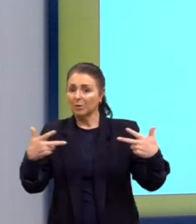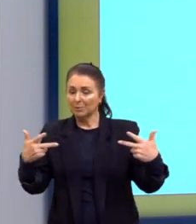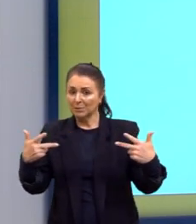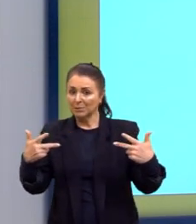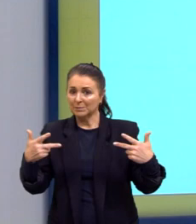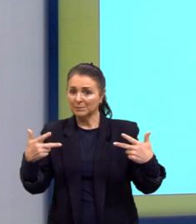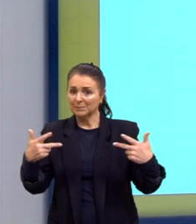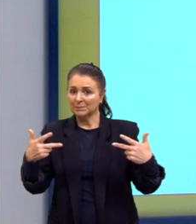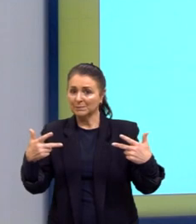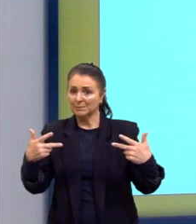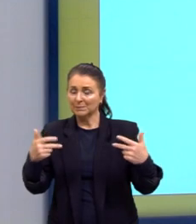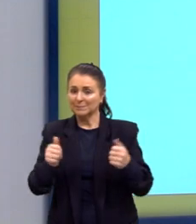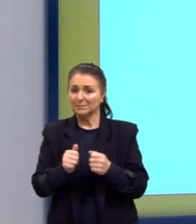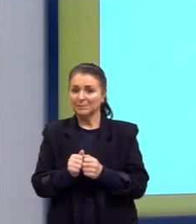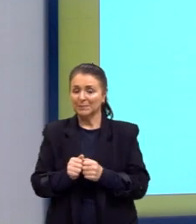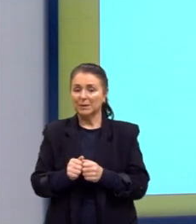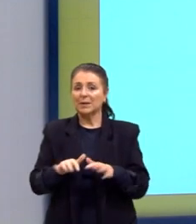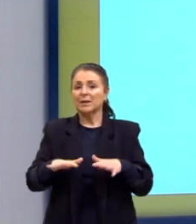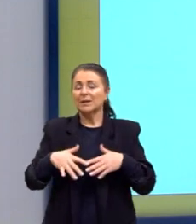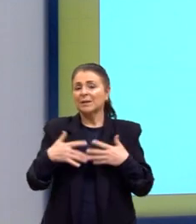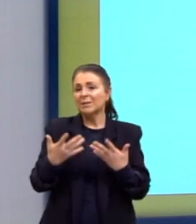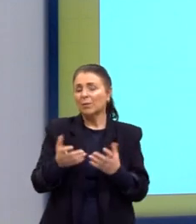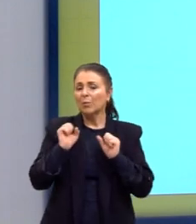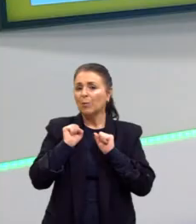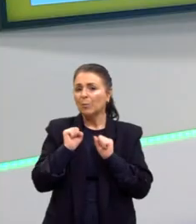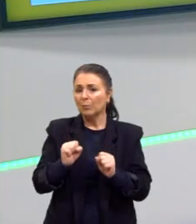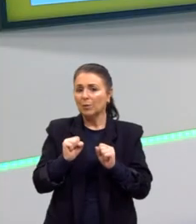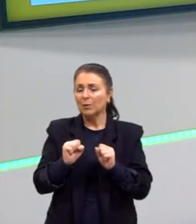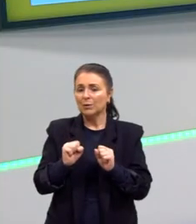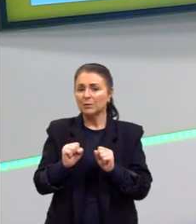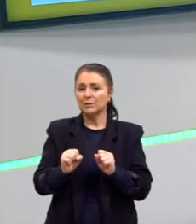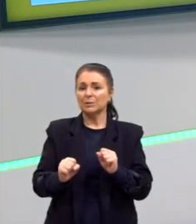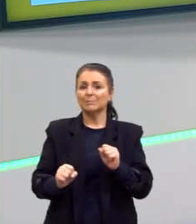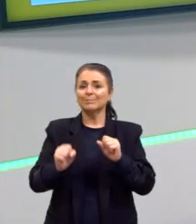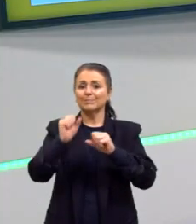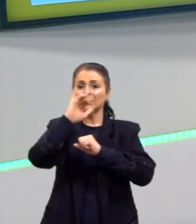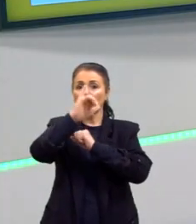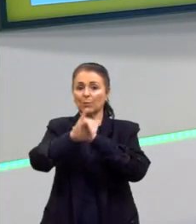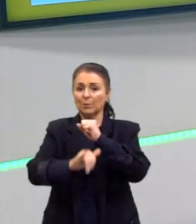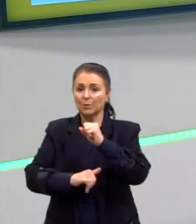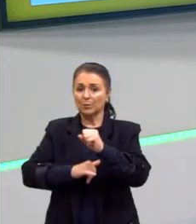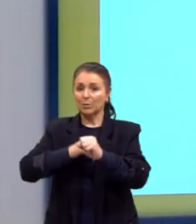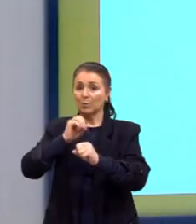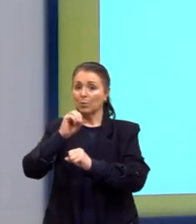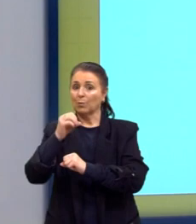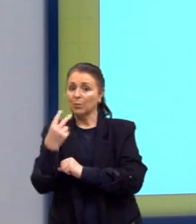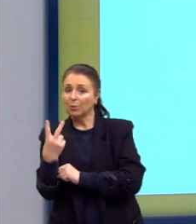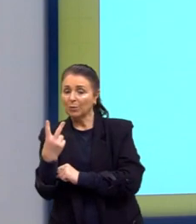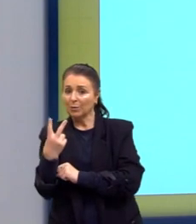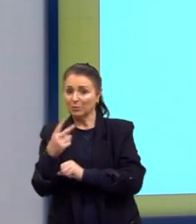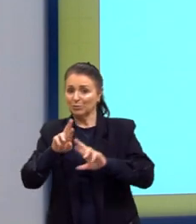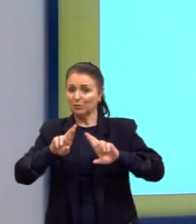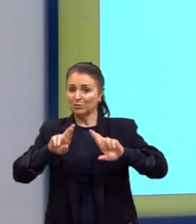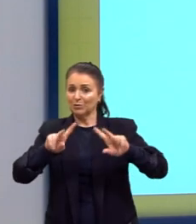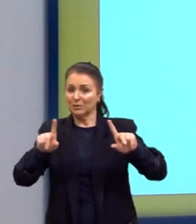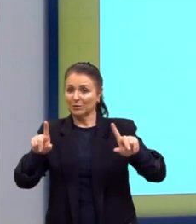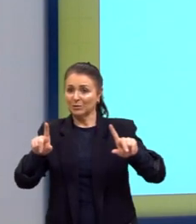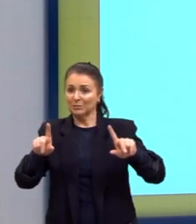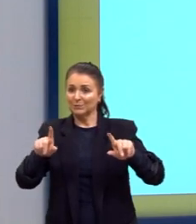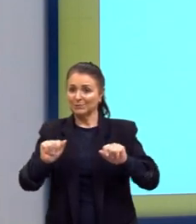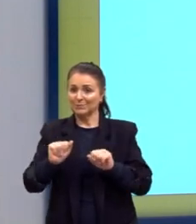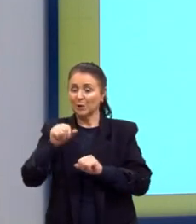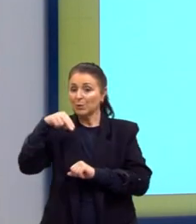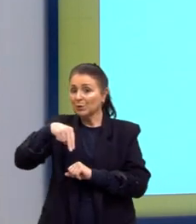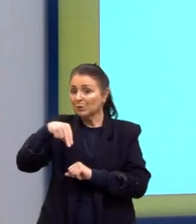flor então pode ser um heteroatomo oxigênio nitrogênio e aqui ó tem exemplos de